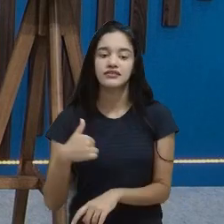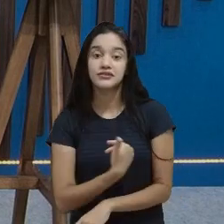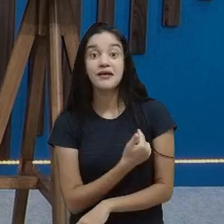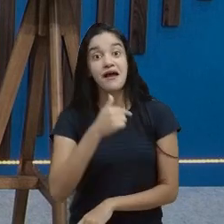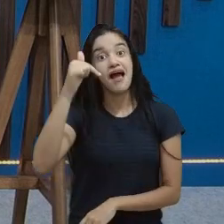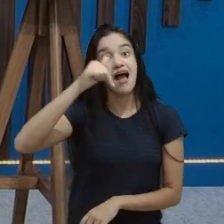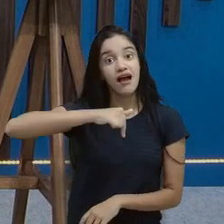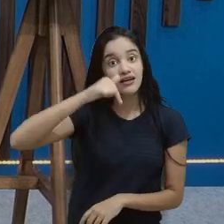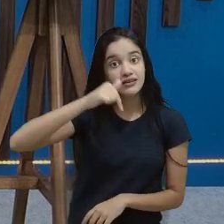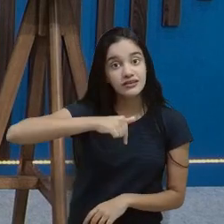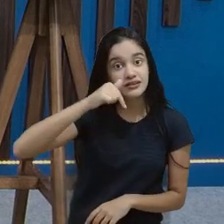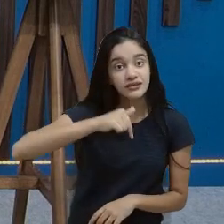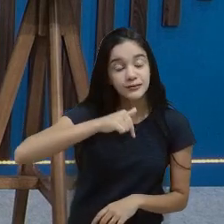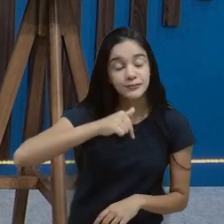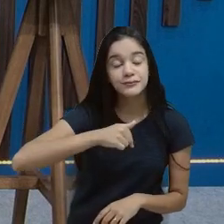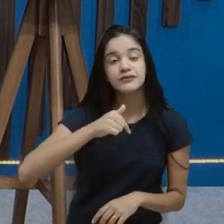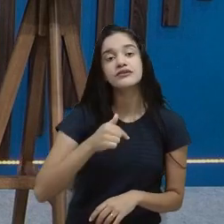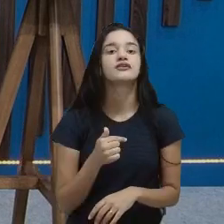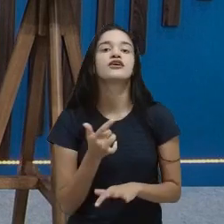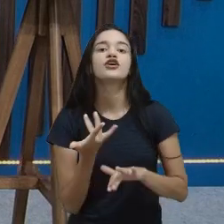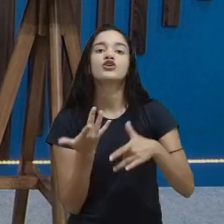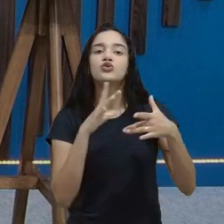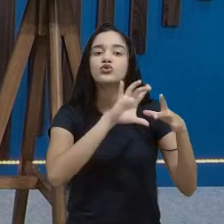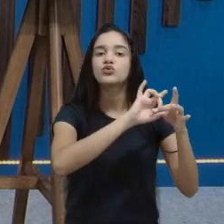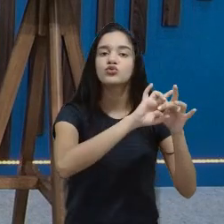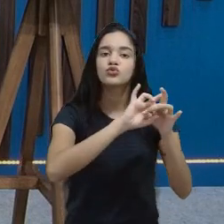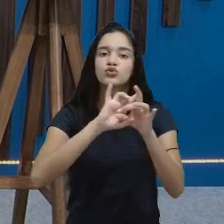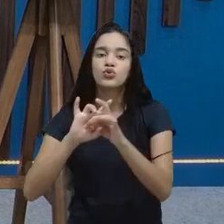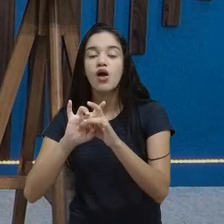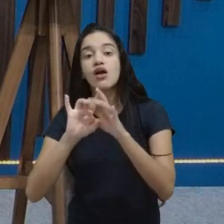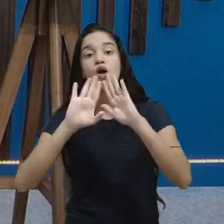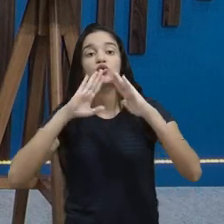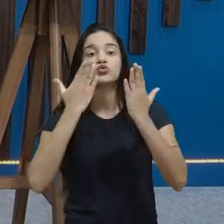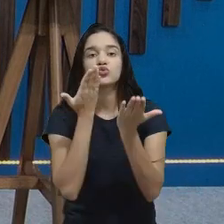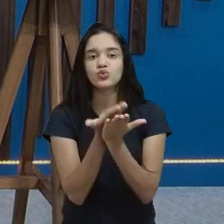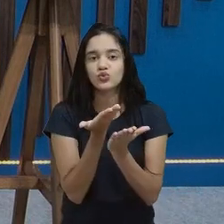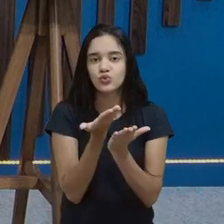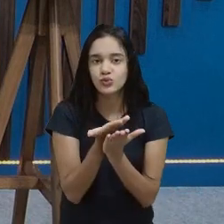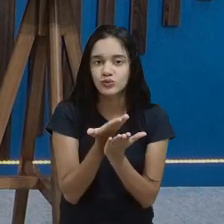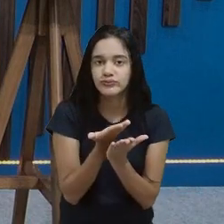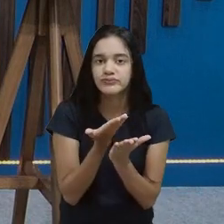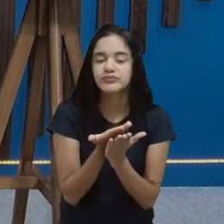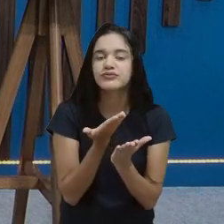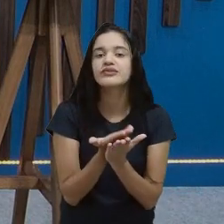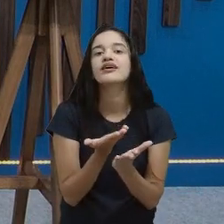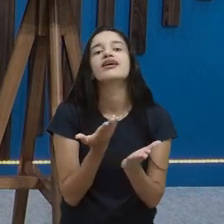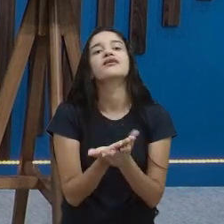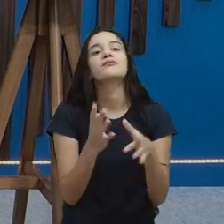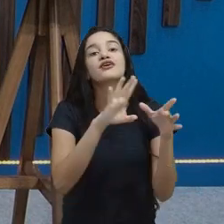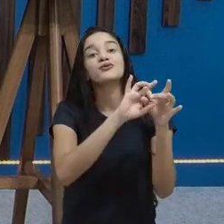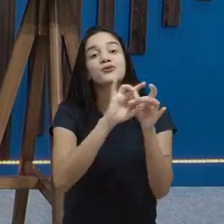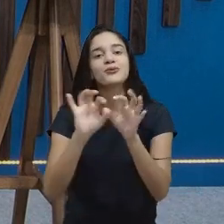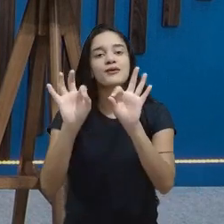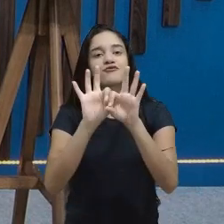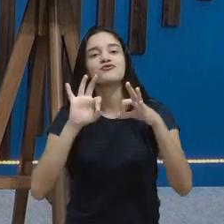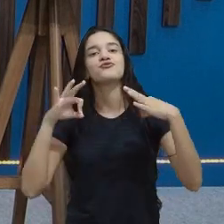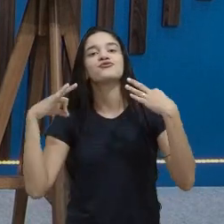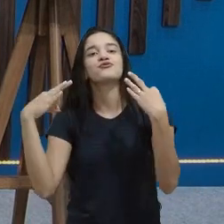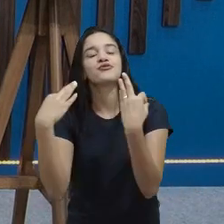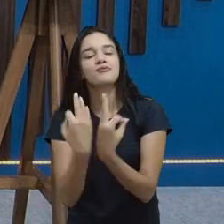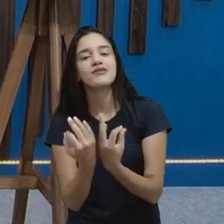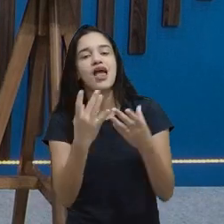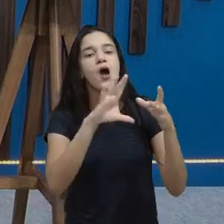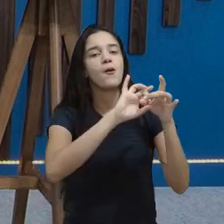não é, inseridos no contexto escolar, no contexto familiar, no